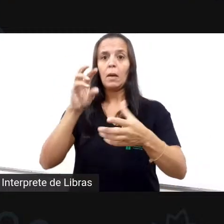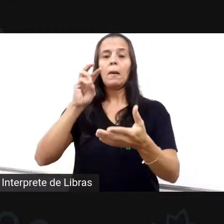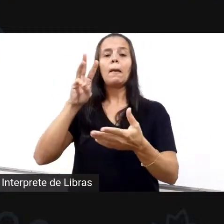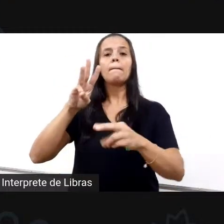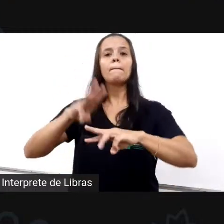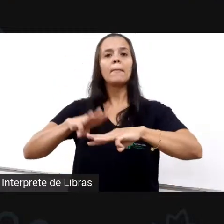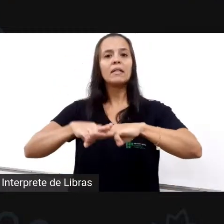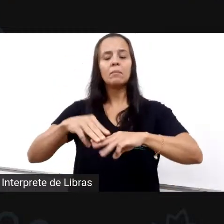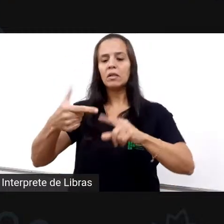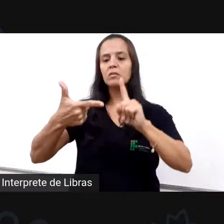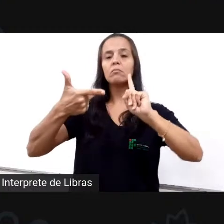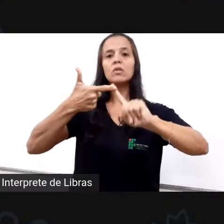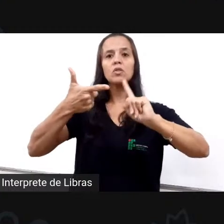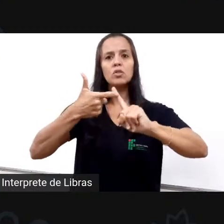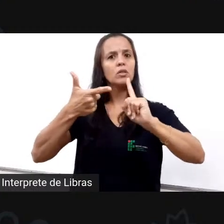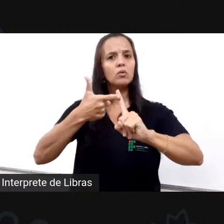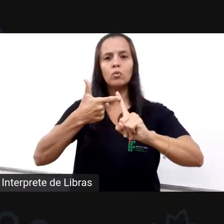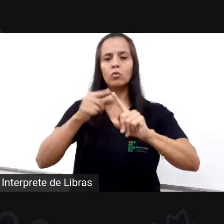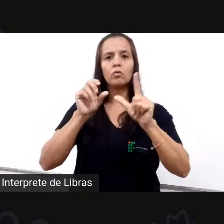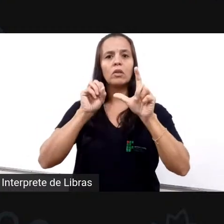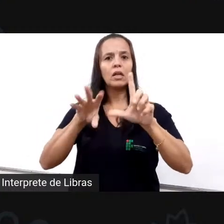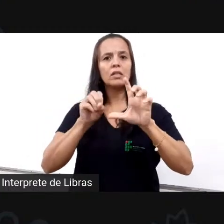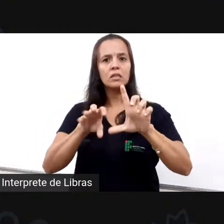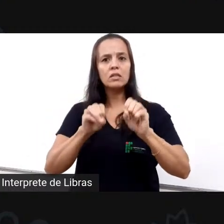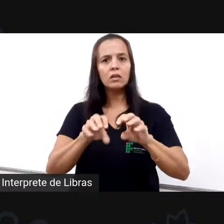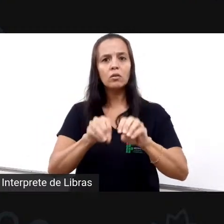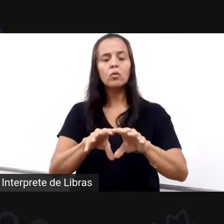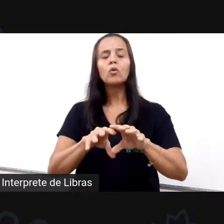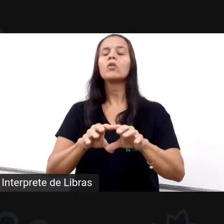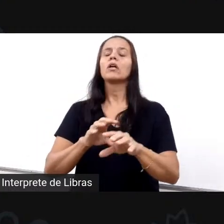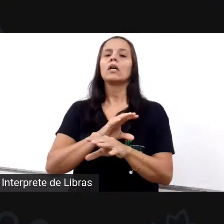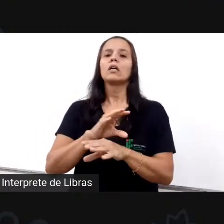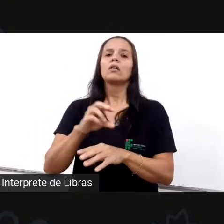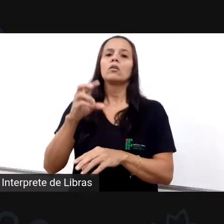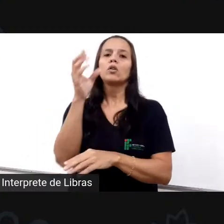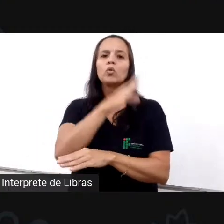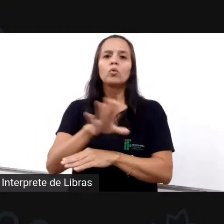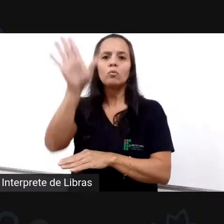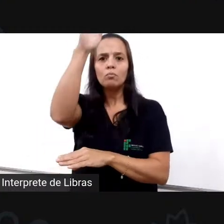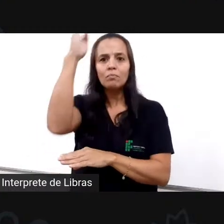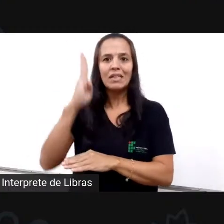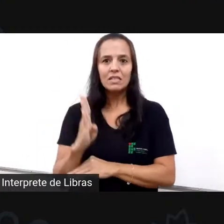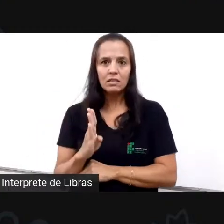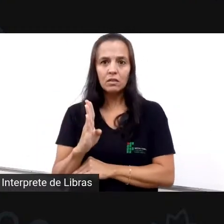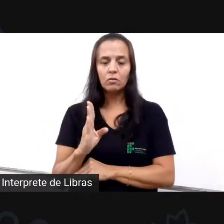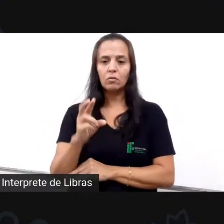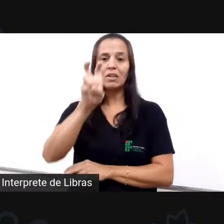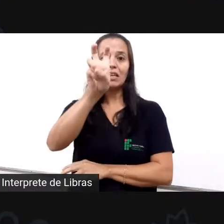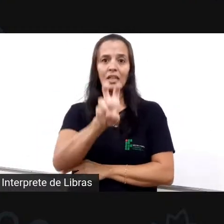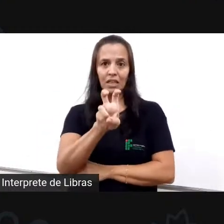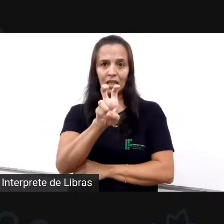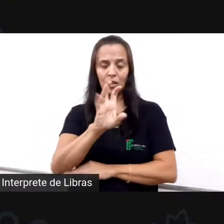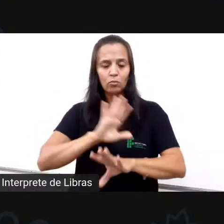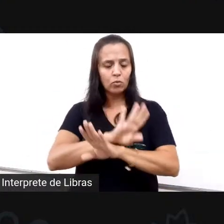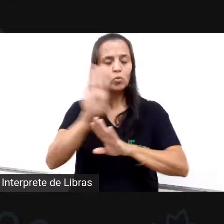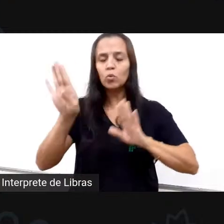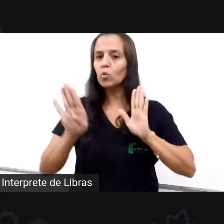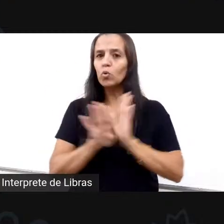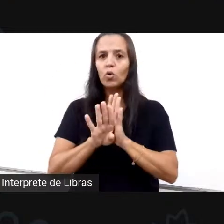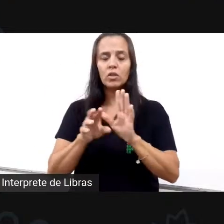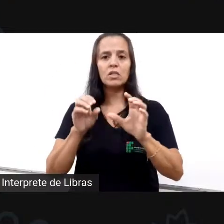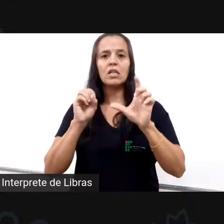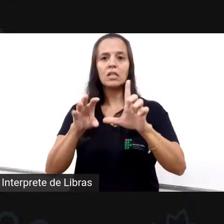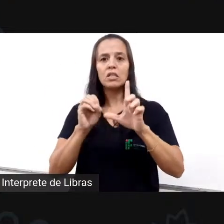lugar entre os cursos de licenciatura em matemática dos institutos federais do Brasil e em quinto lugar entre todas as licenciaturas